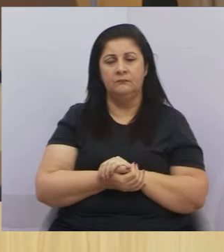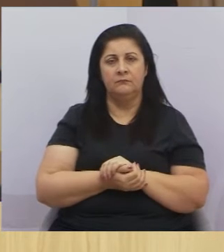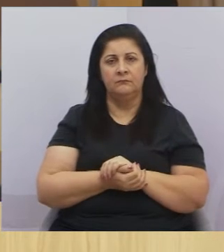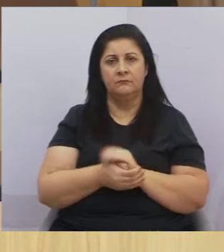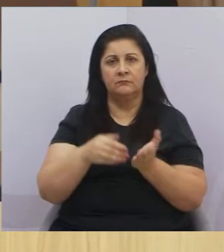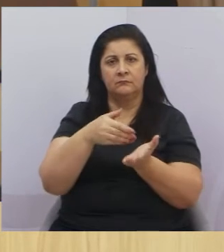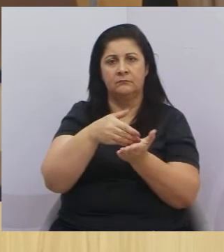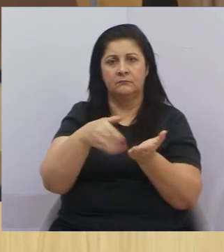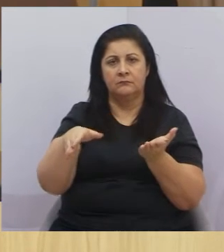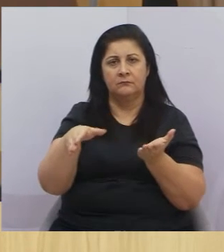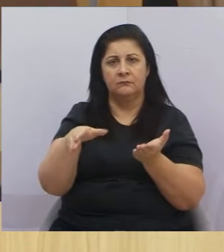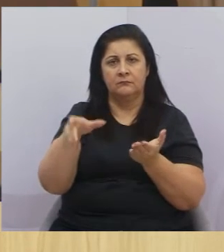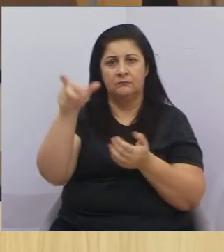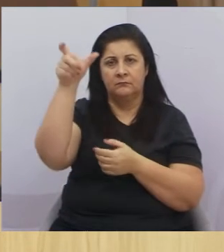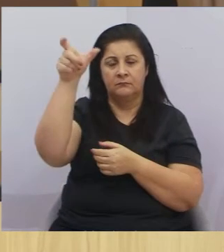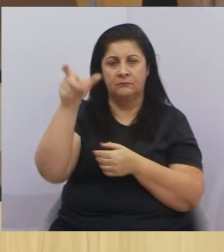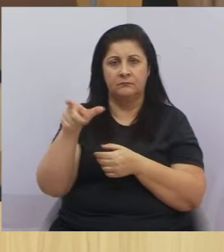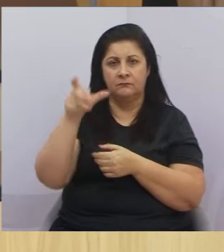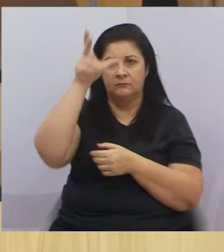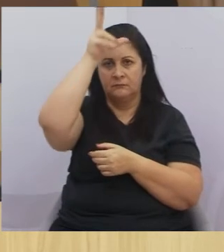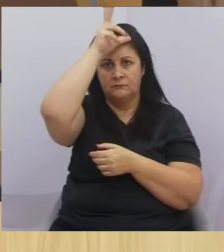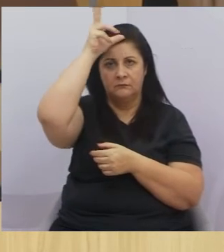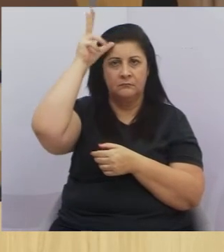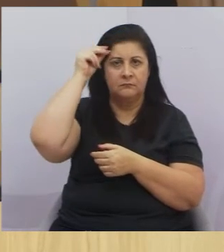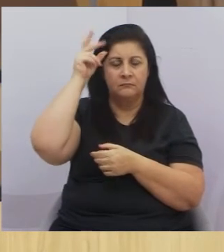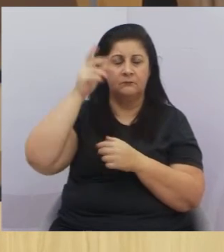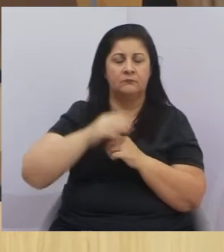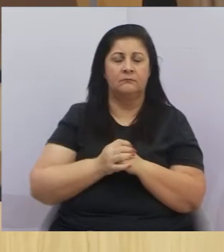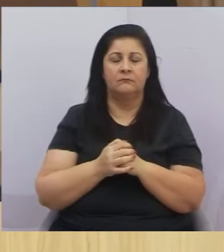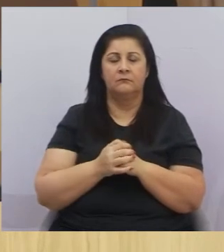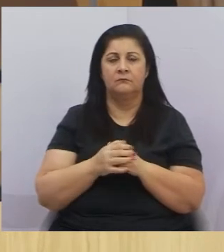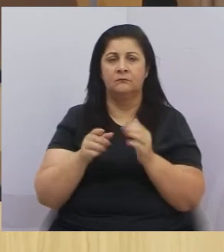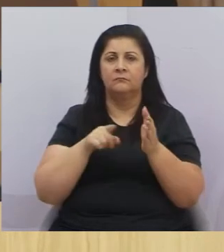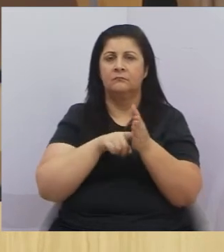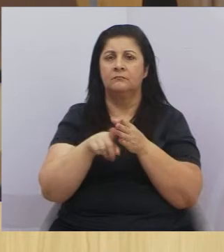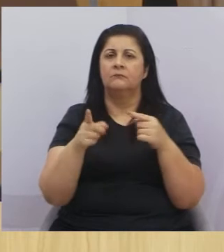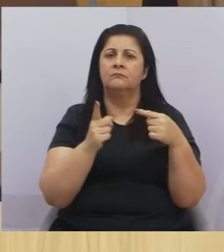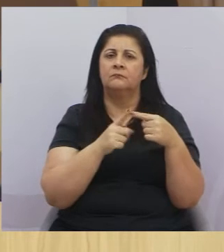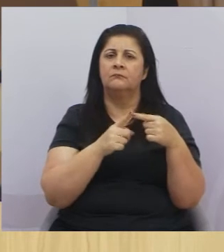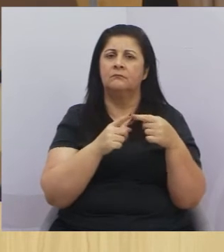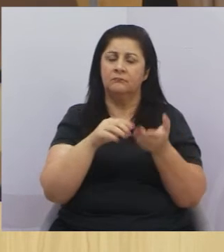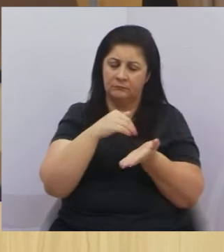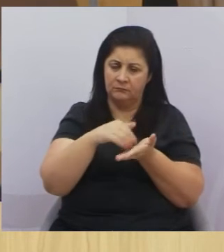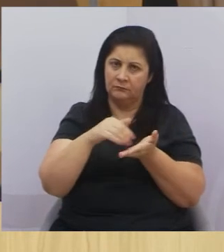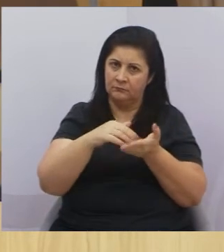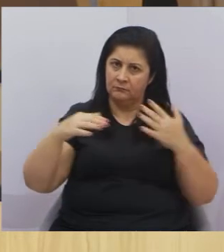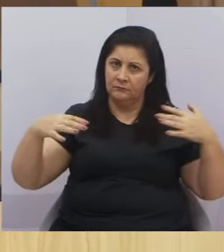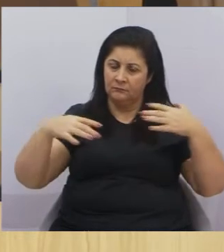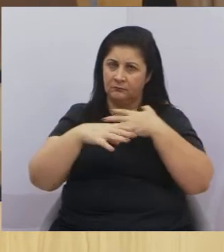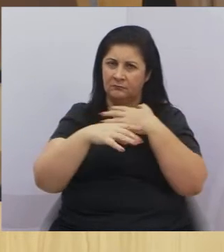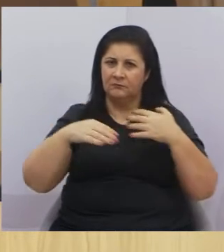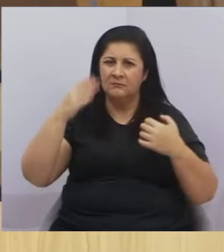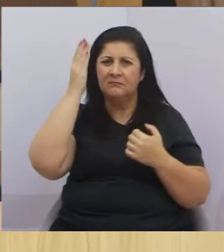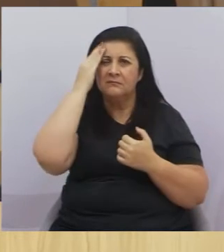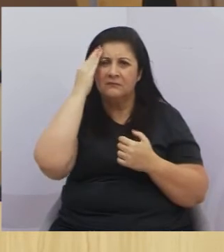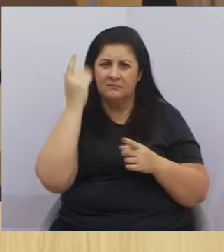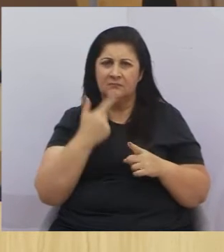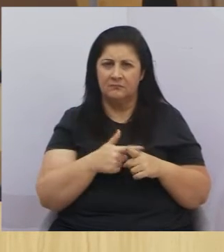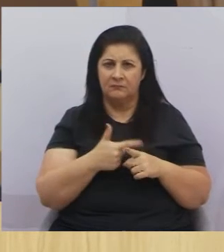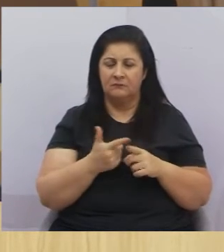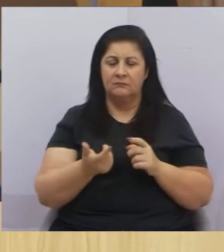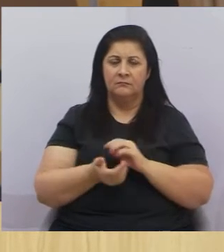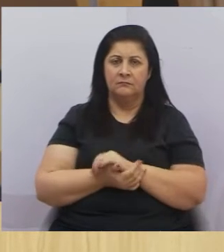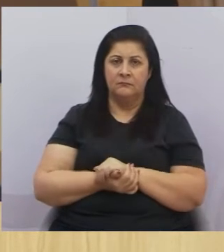ser encaminhado ao senhor prefeito municipal de Jacareí o seguinte pedido de informações: a Secretaria de Mobilidade Urbana tem conhecimento desse problema?